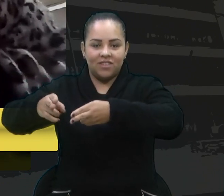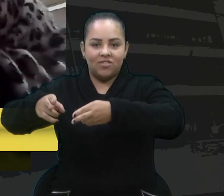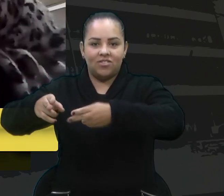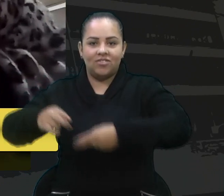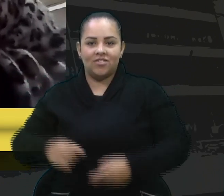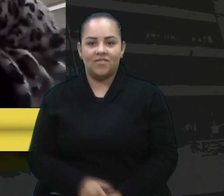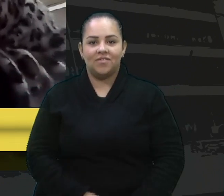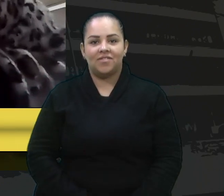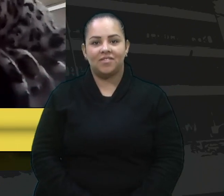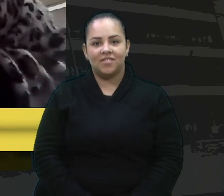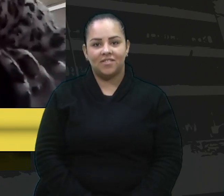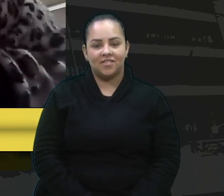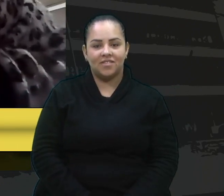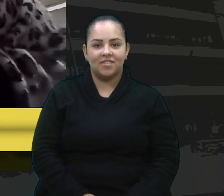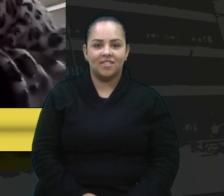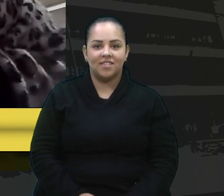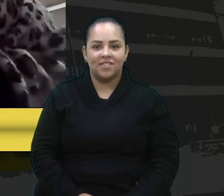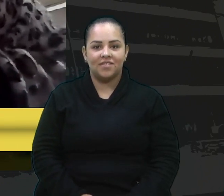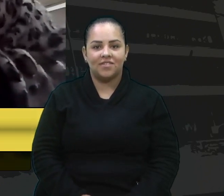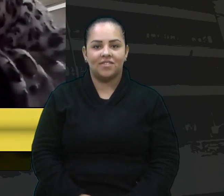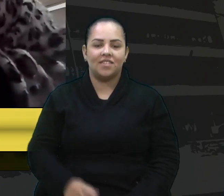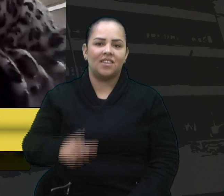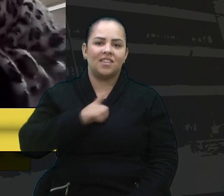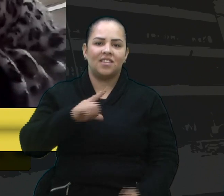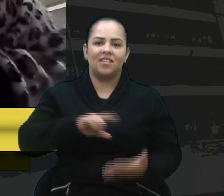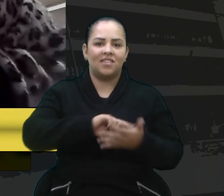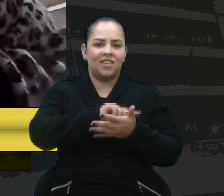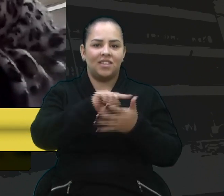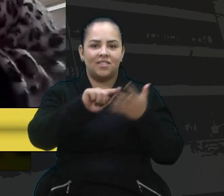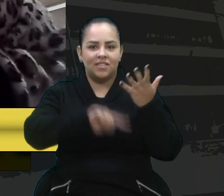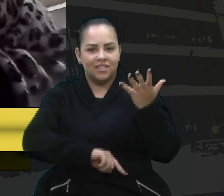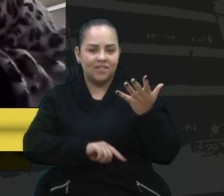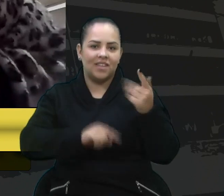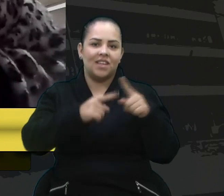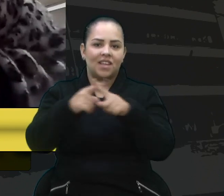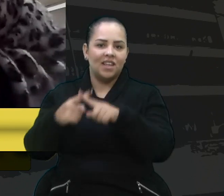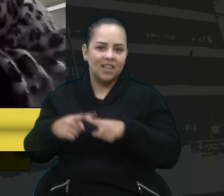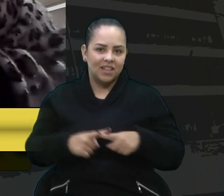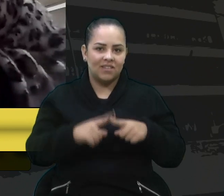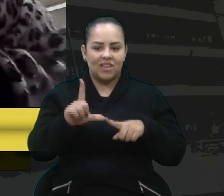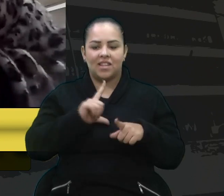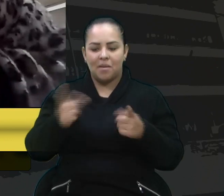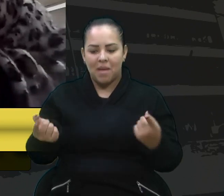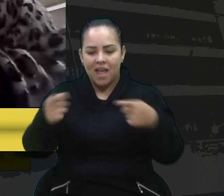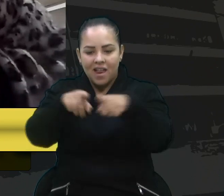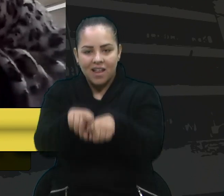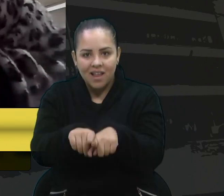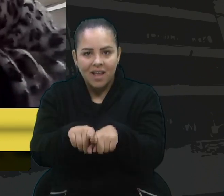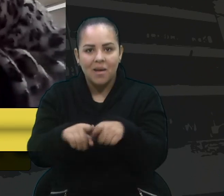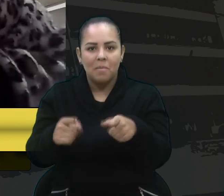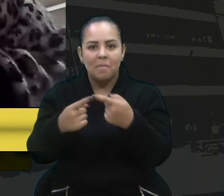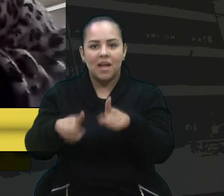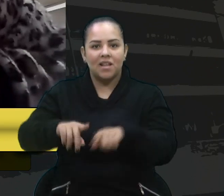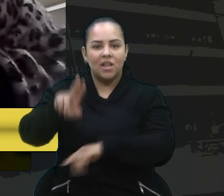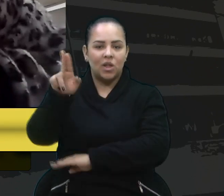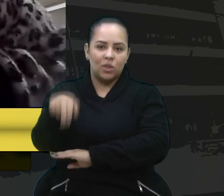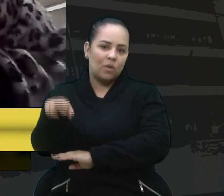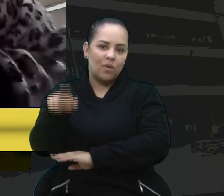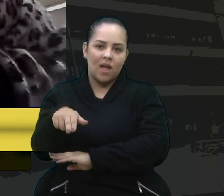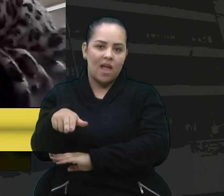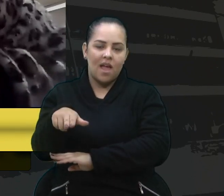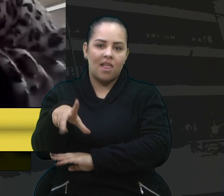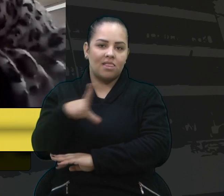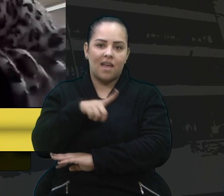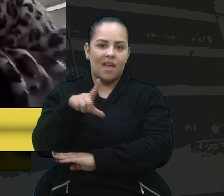solicitado inúmeras vezes para fazer esse tipo de parceria, mas nunca tivemos